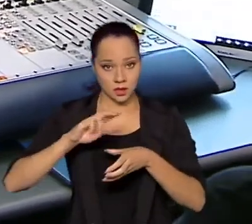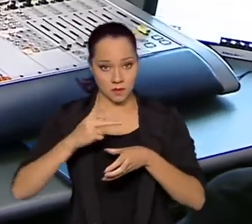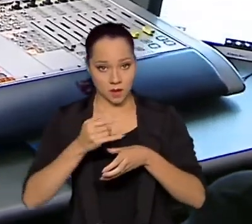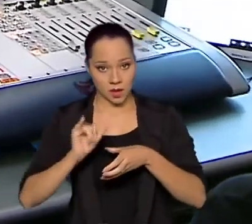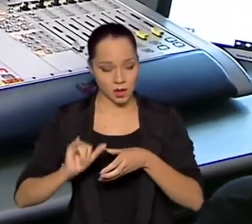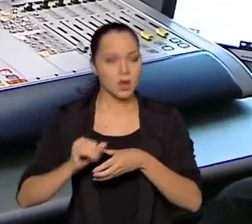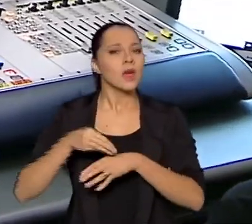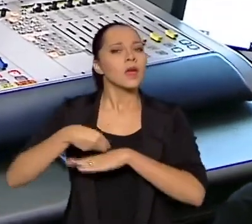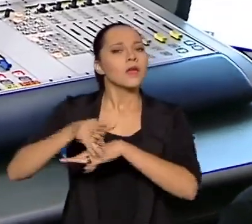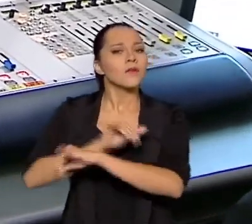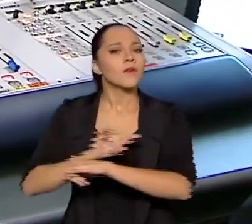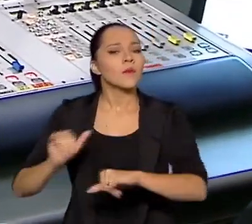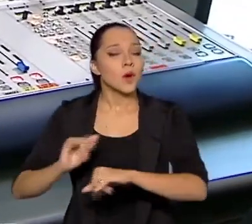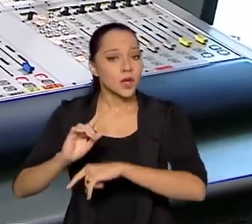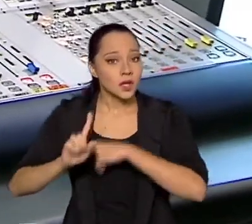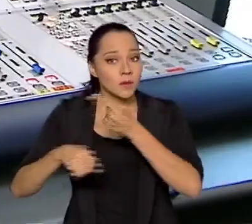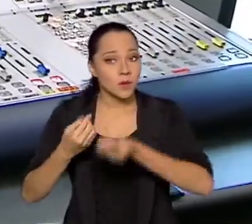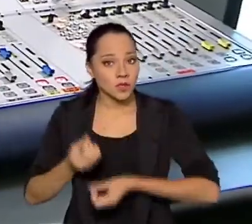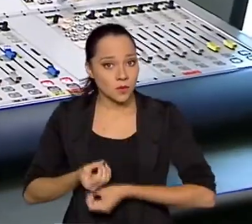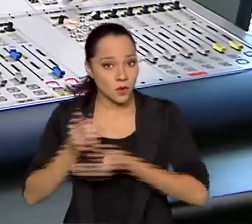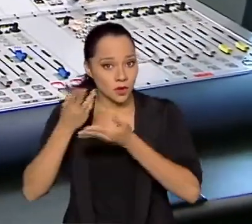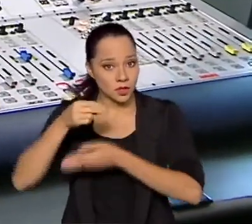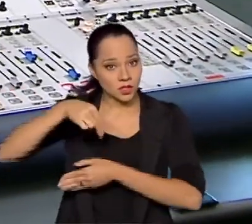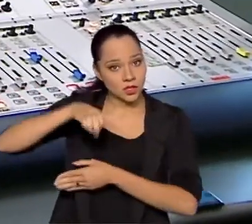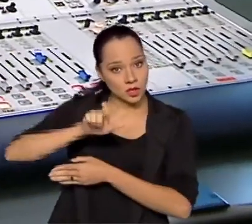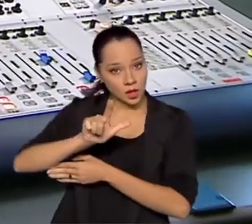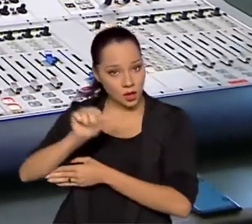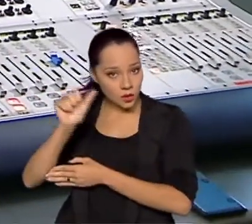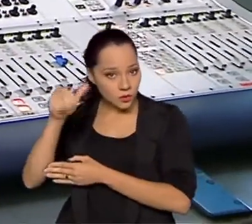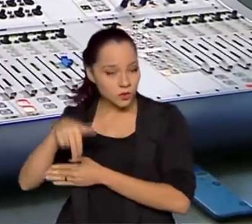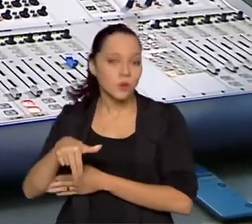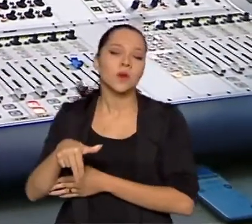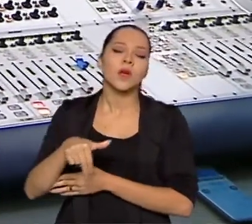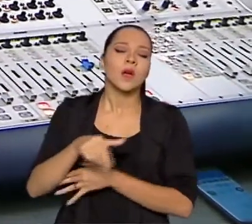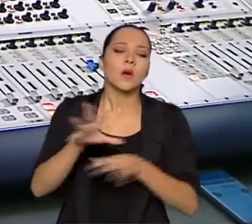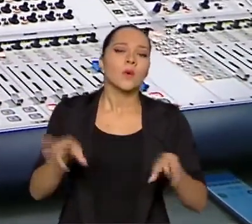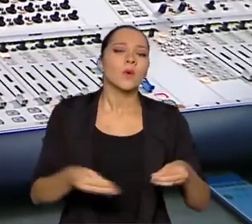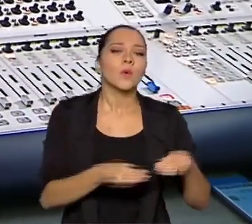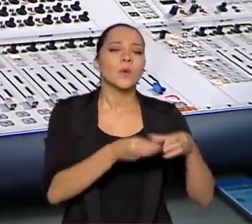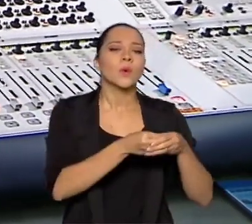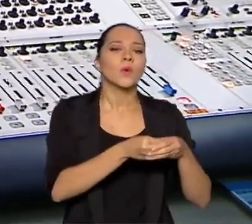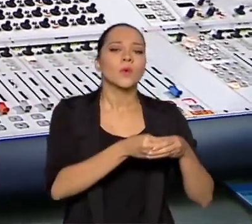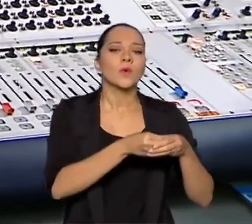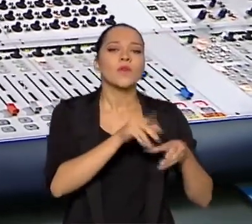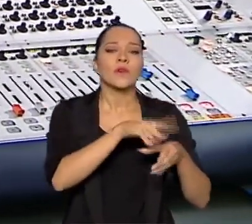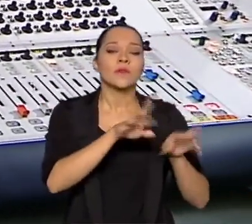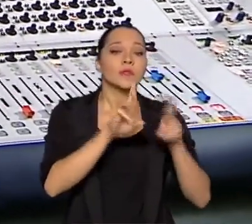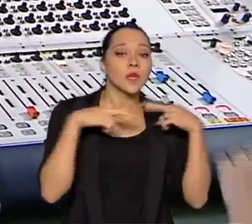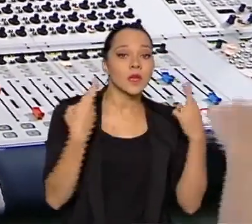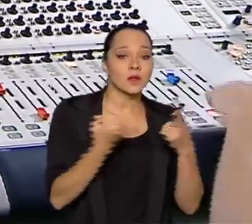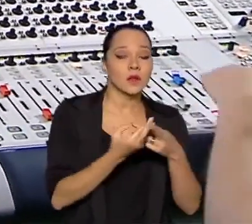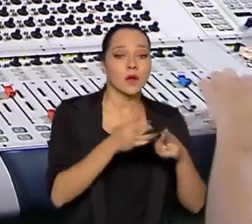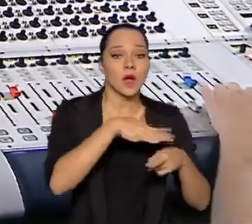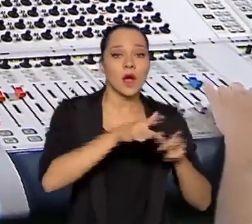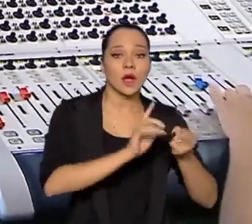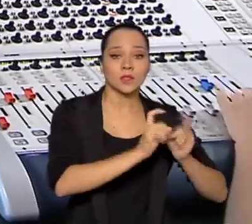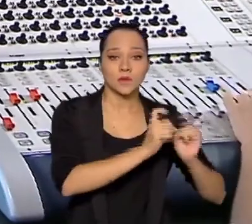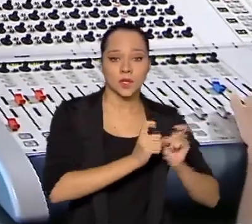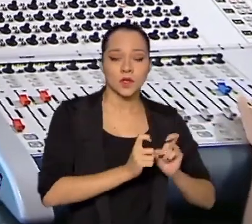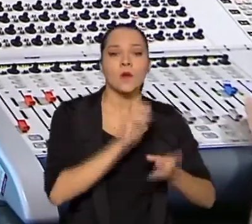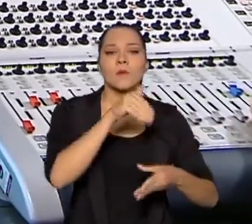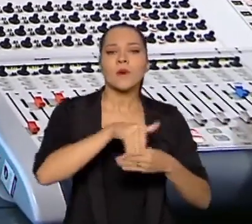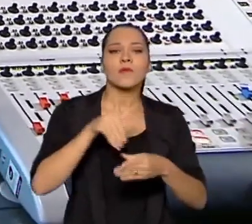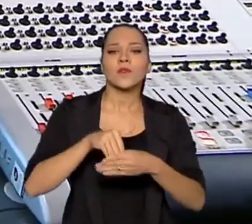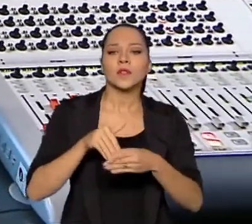Rodrigues, informou que, após o depoimento de Nelson Teich, os integrantes da comissão vão fazer uma reunião administrativa para